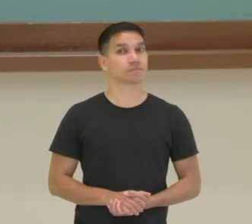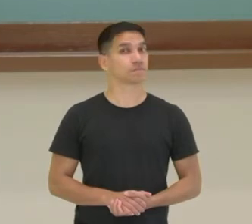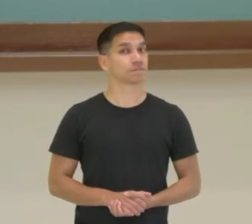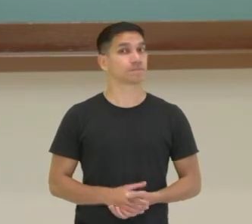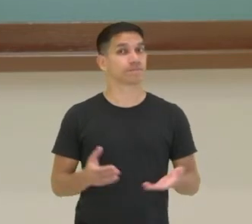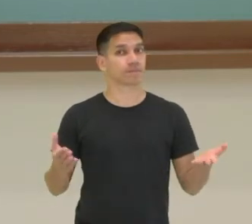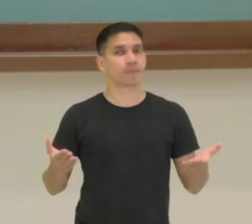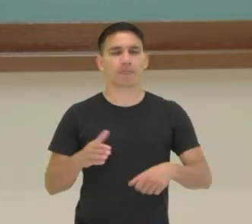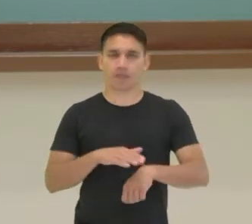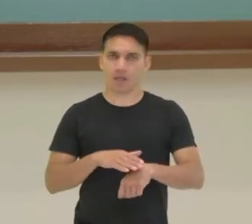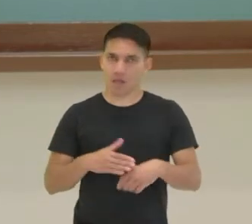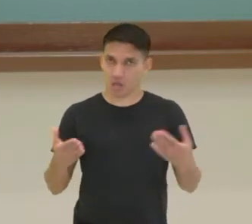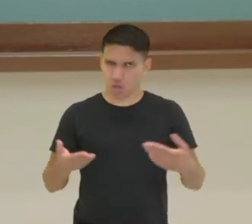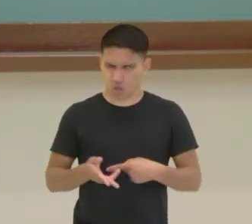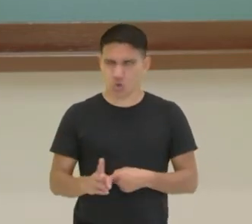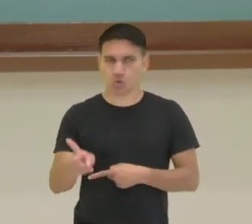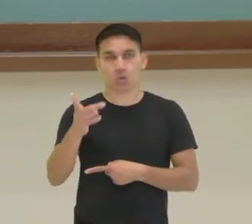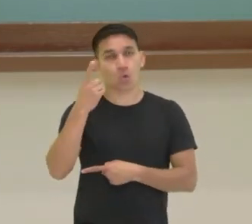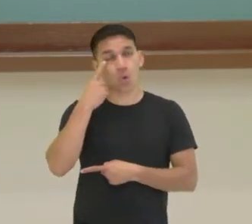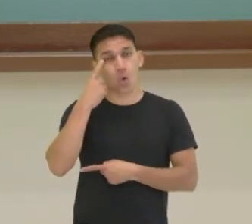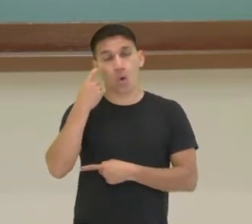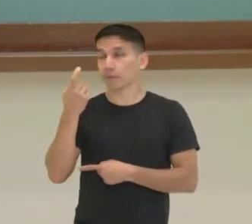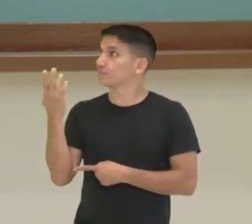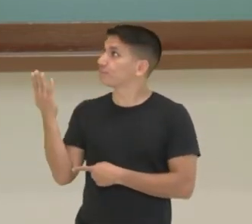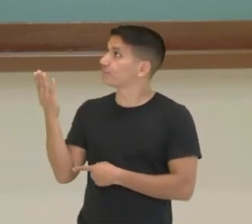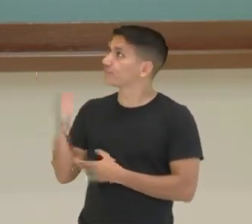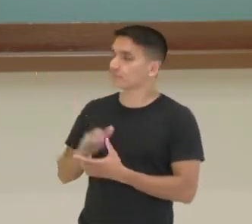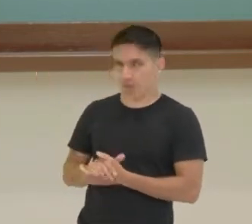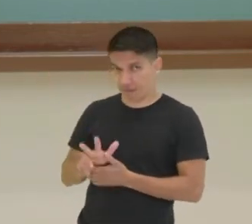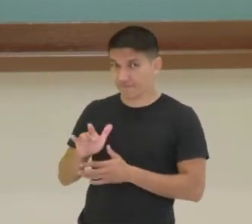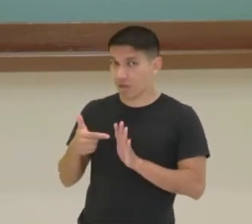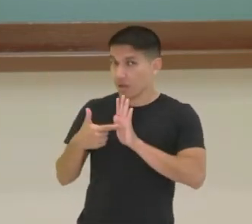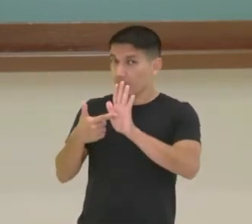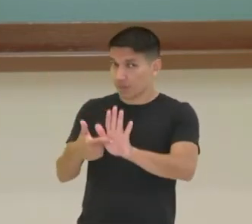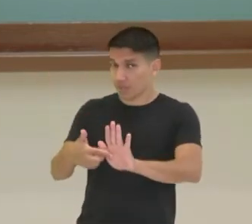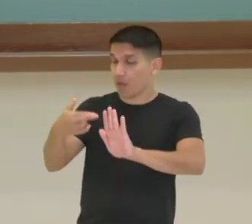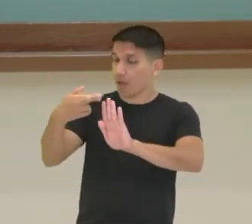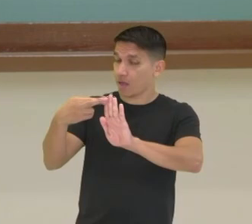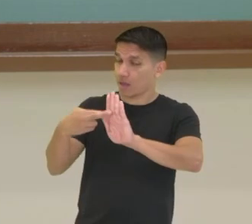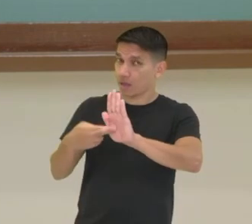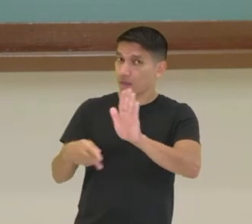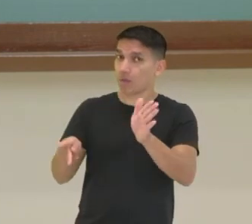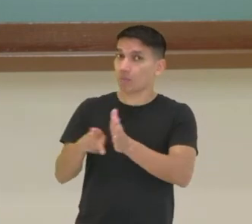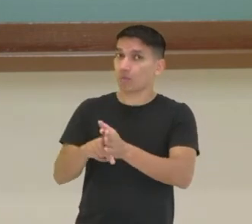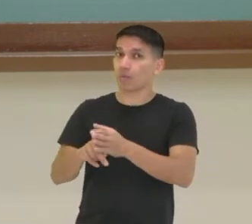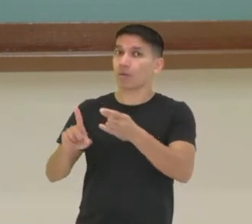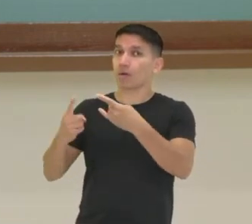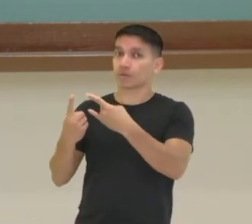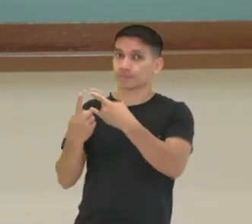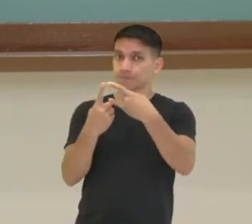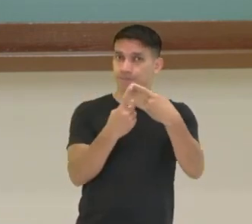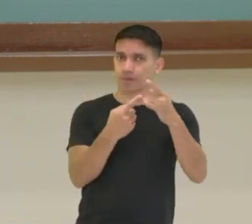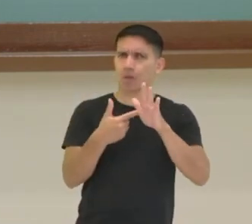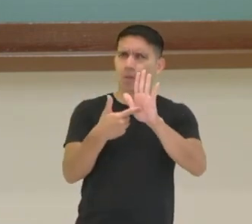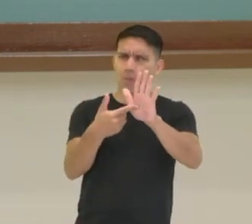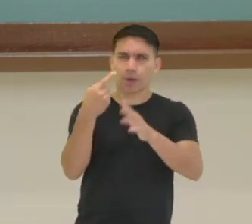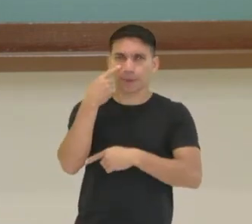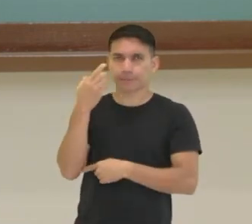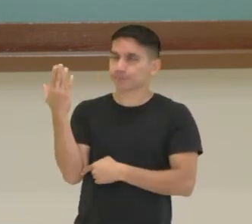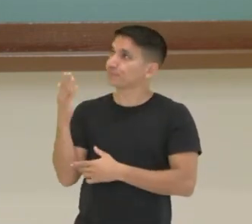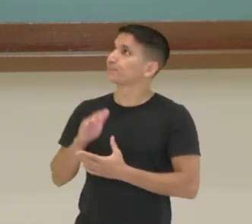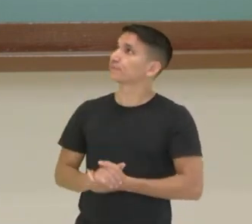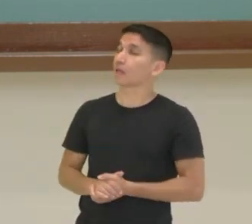Então agora nós vamos continuar. Olha só, nós temos propriedades do trapézio que eu quero destacar com você.